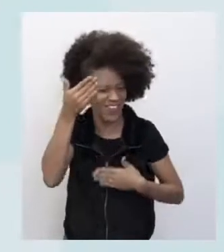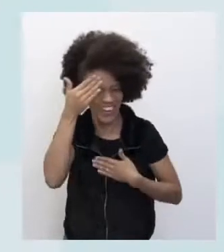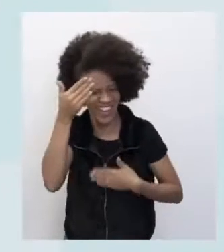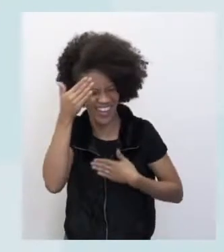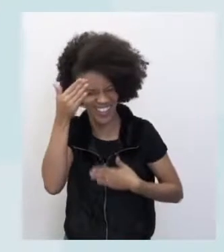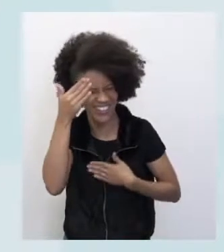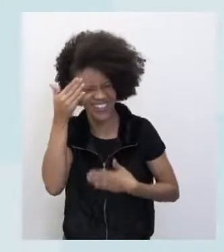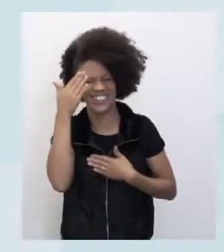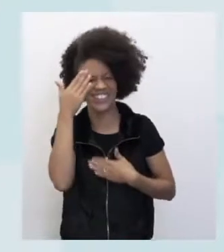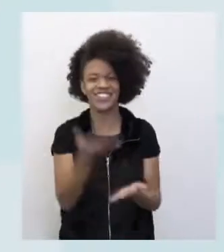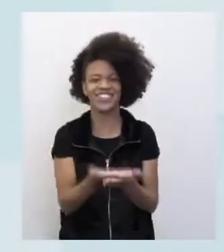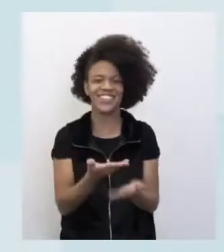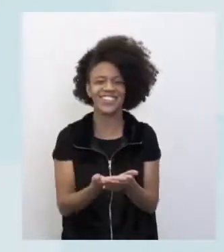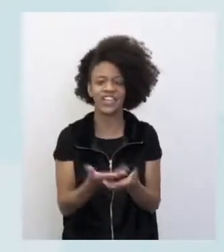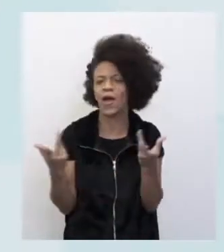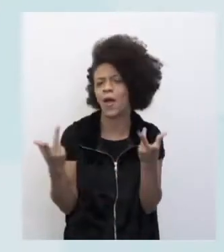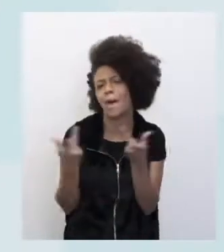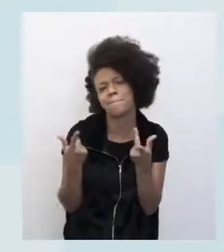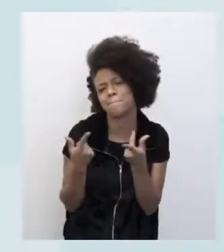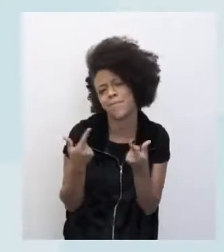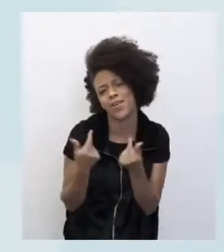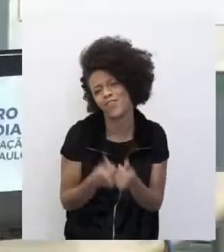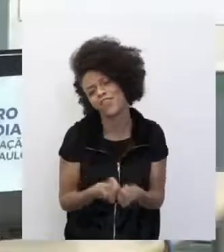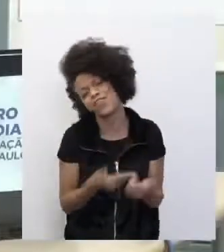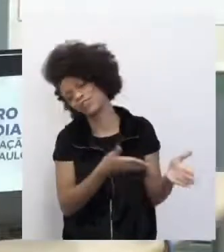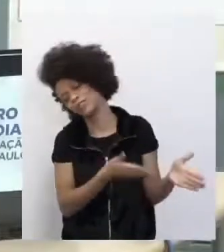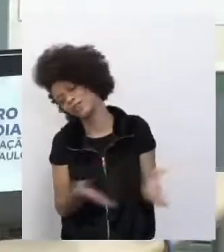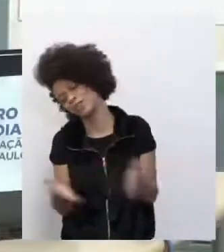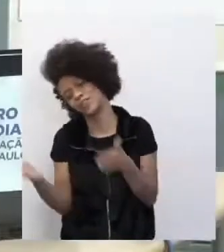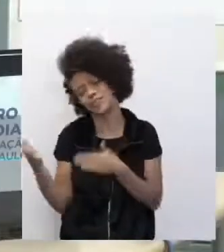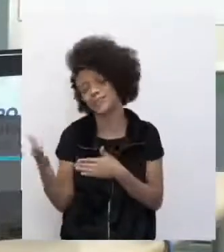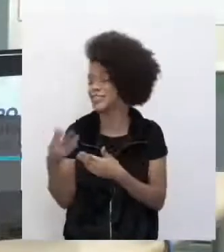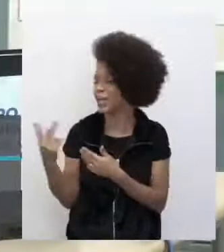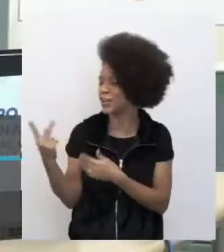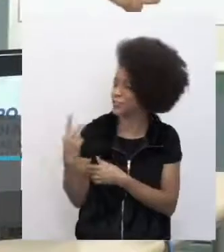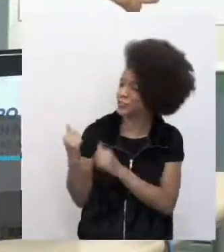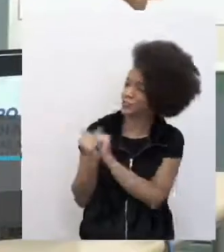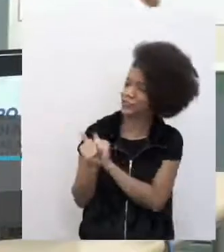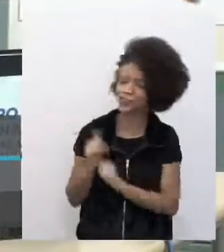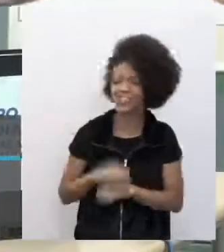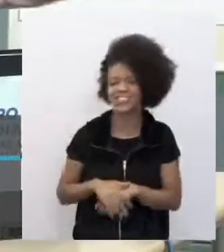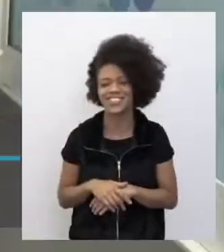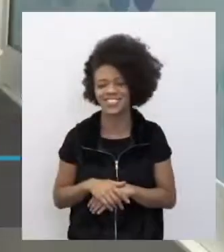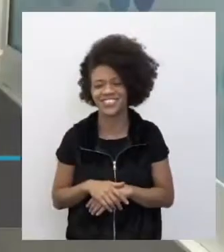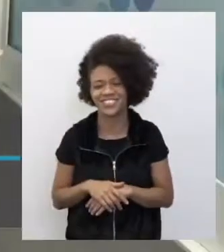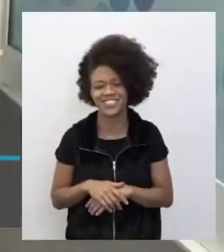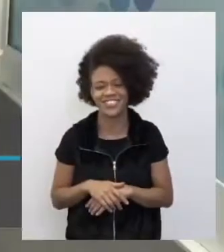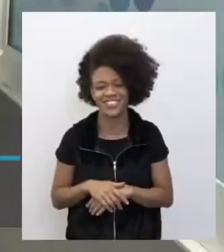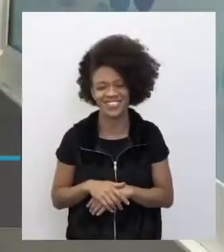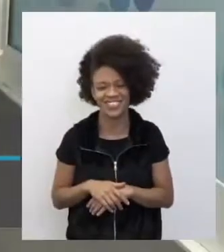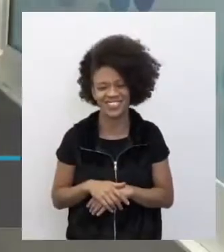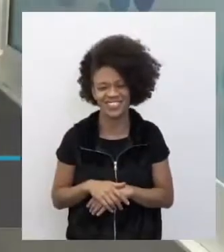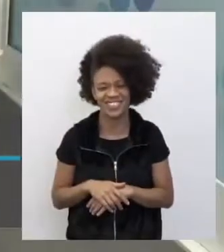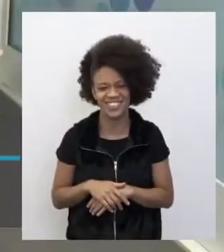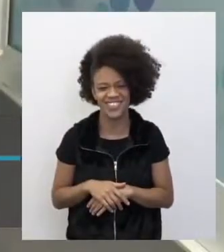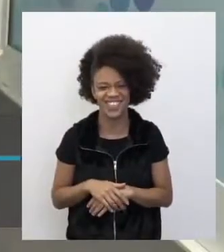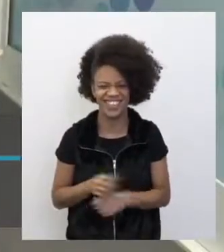Awesome. Obrigado pelo Es convite. maravilloso tenerte aquí conmigo siempre, ¿vale? I was glad to come here. Eres um